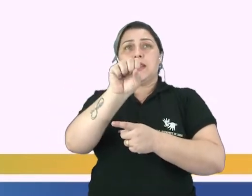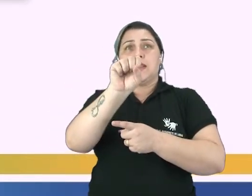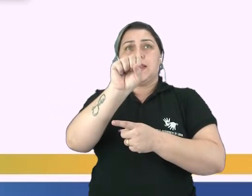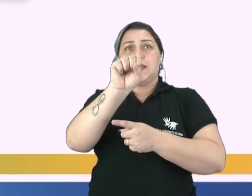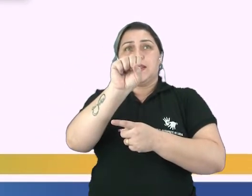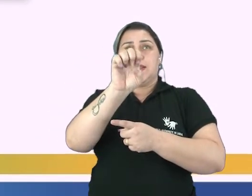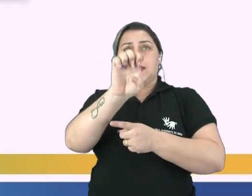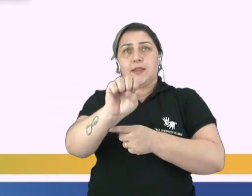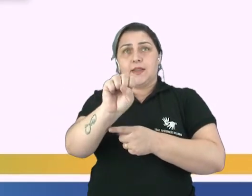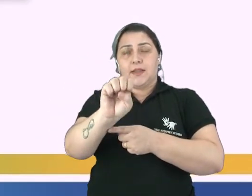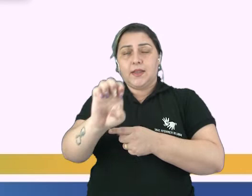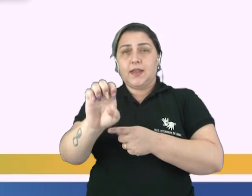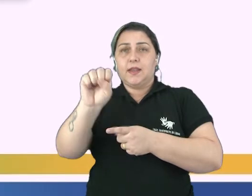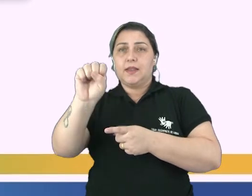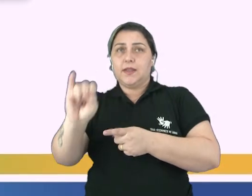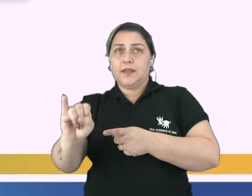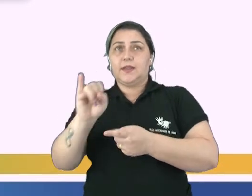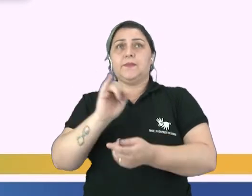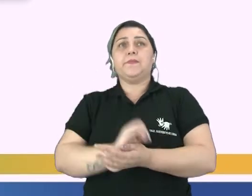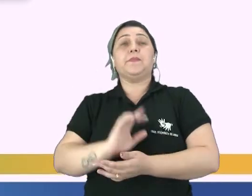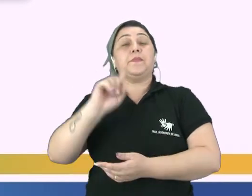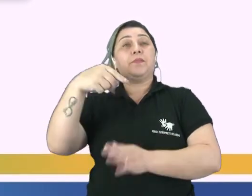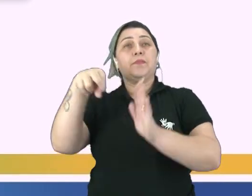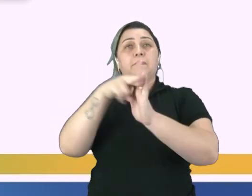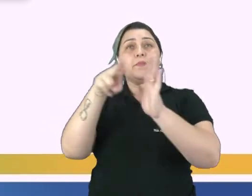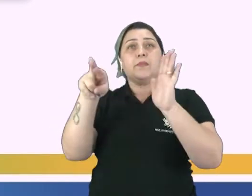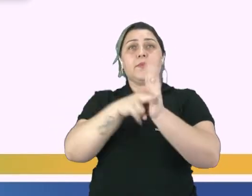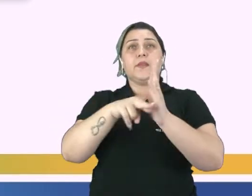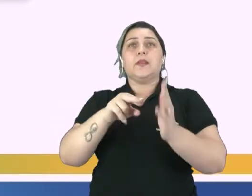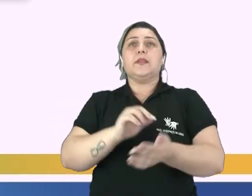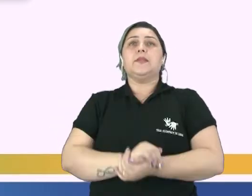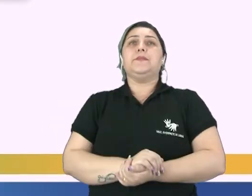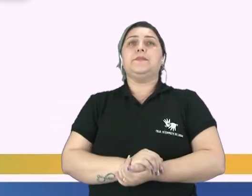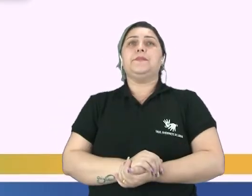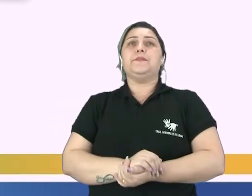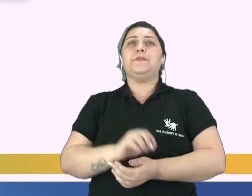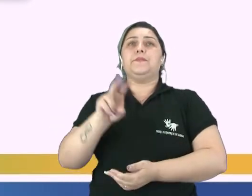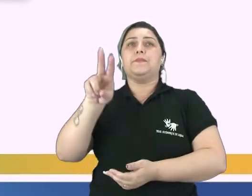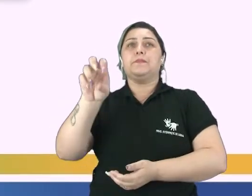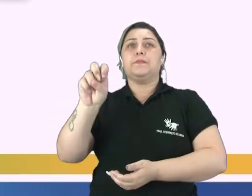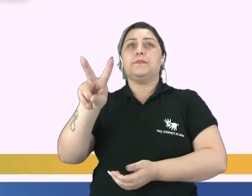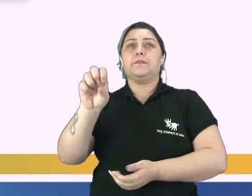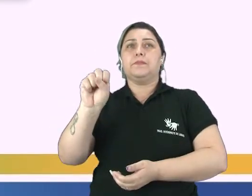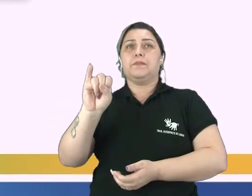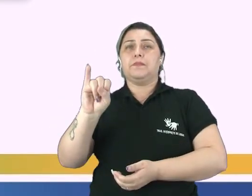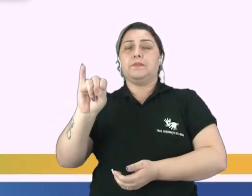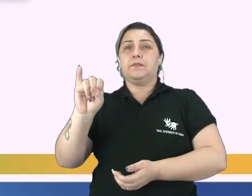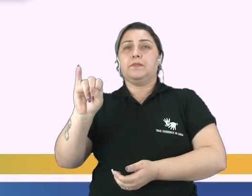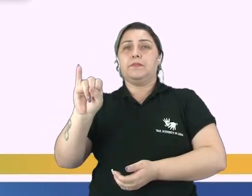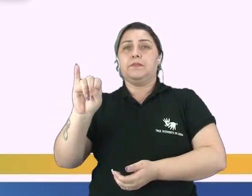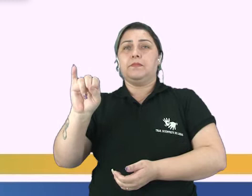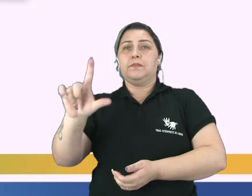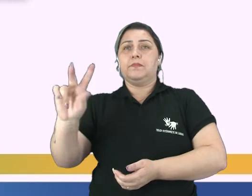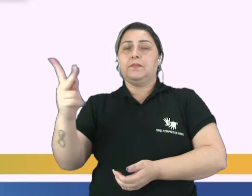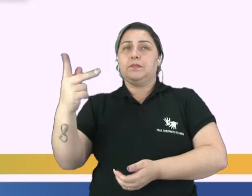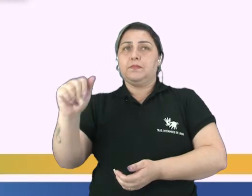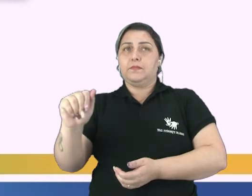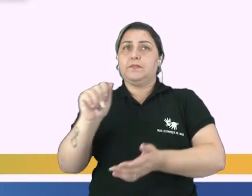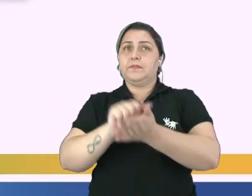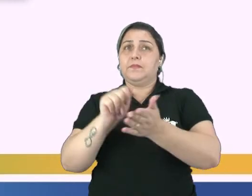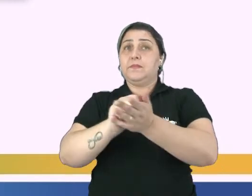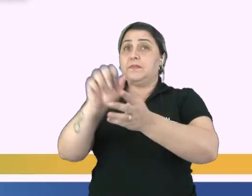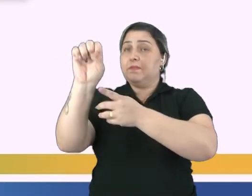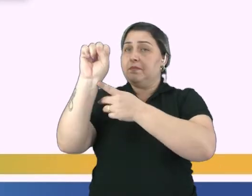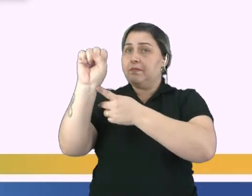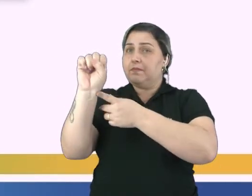caso infância. A outra regra, gente, é o exemplo de vasilha. Vasilha, observem que ela é grafada, ela